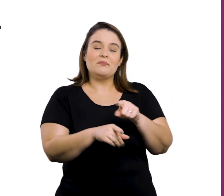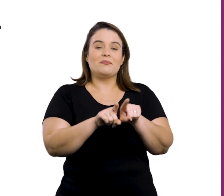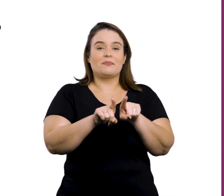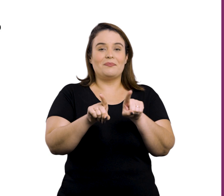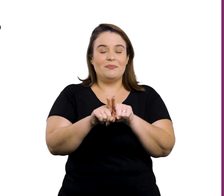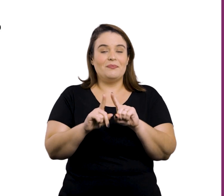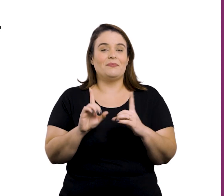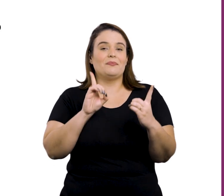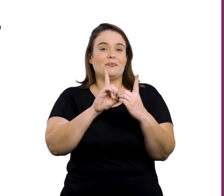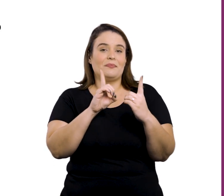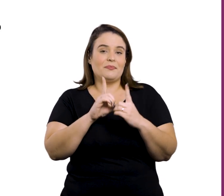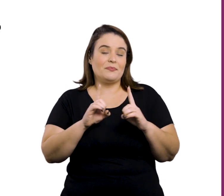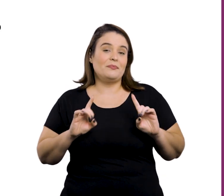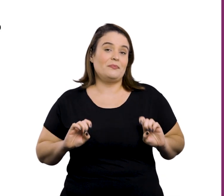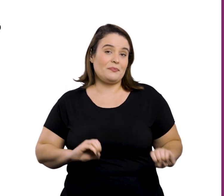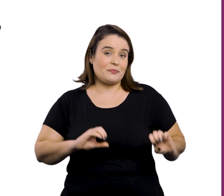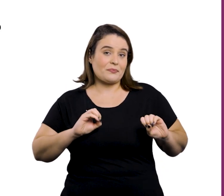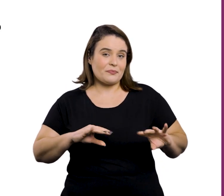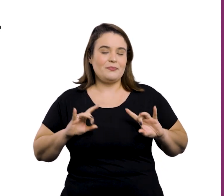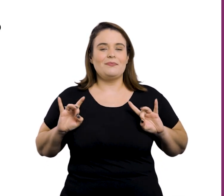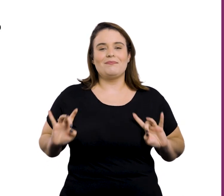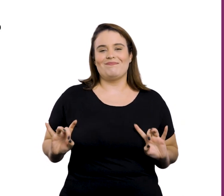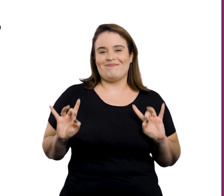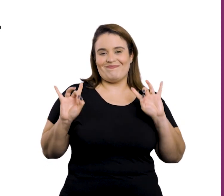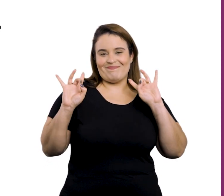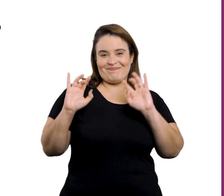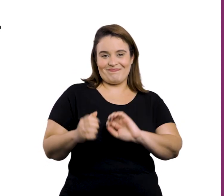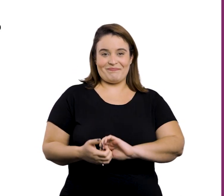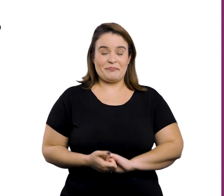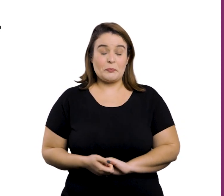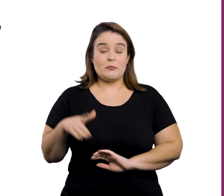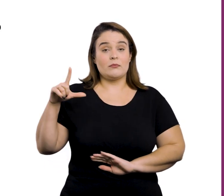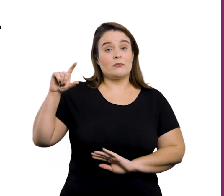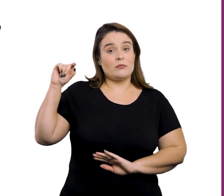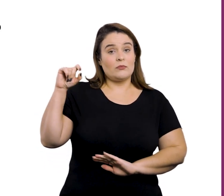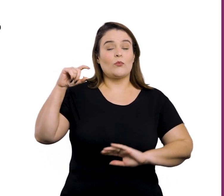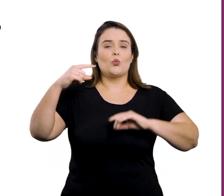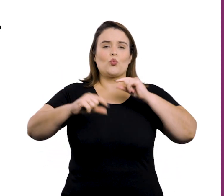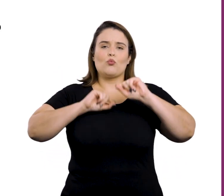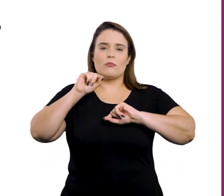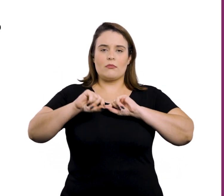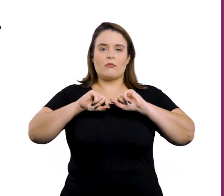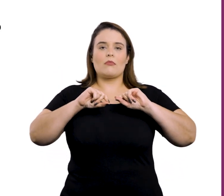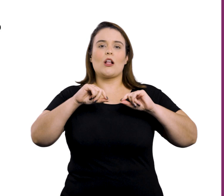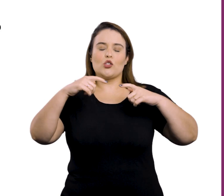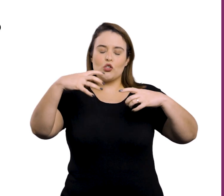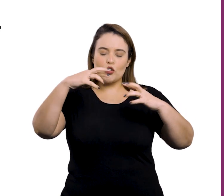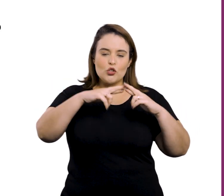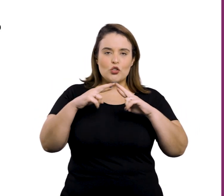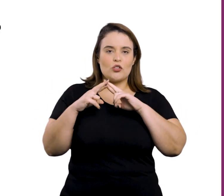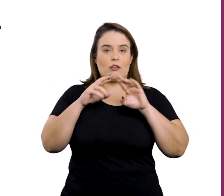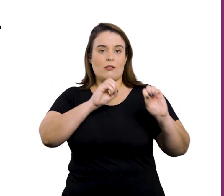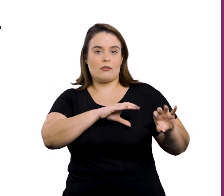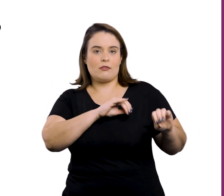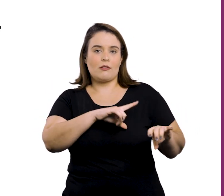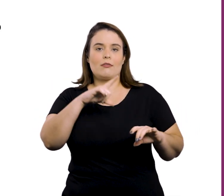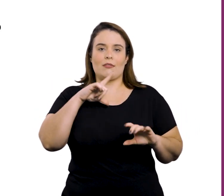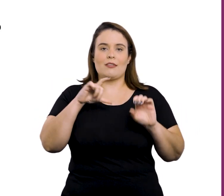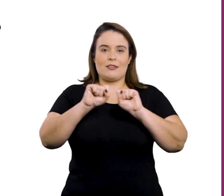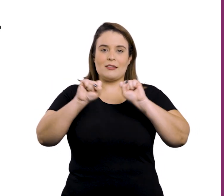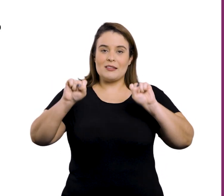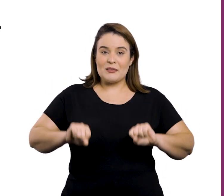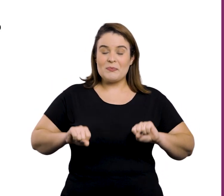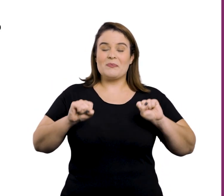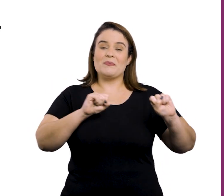básica e ao atendimento educacional especializado, preferencialmente na rede regular de ensino, com a garantia de